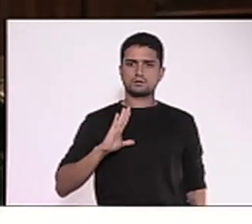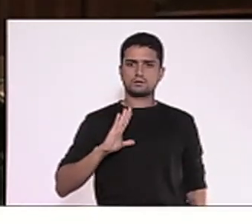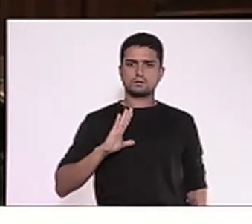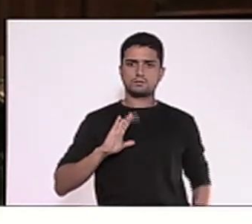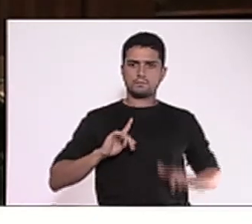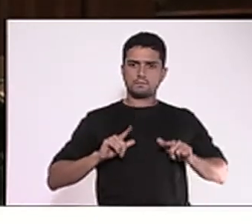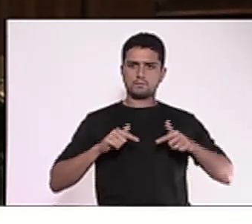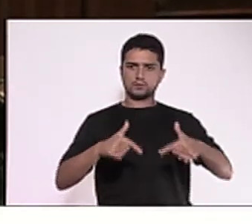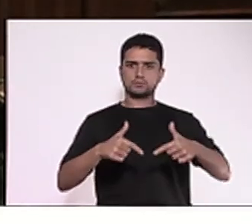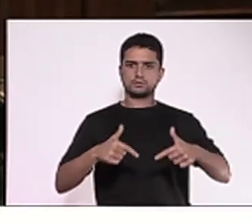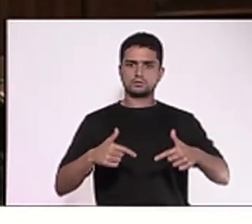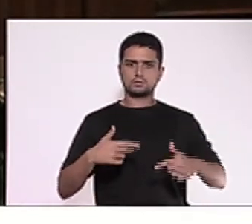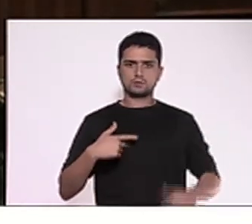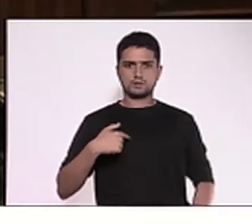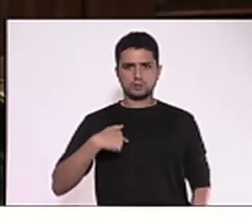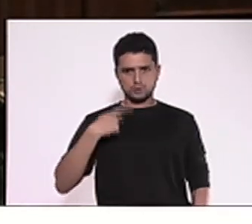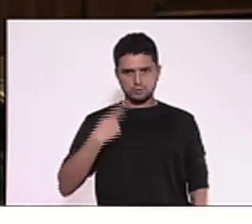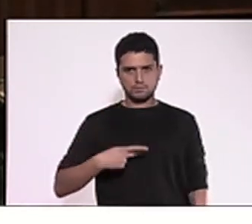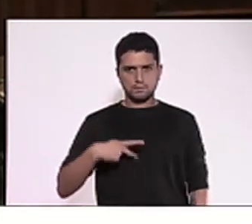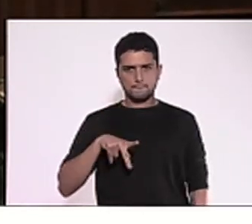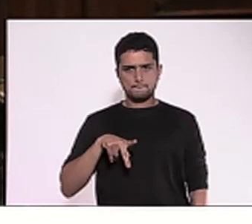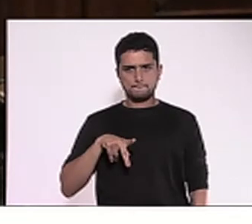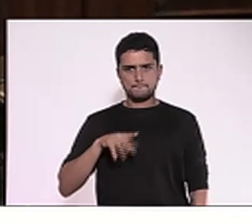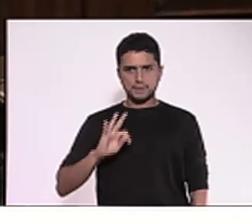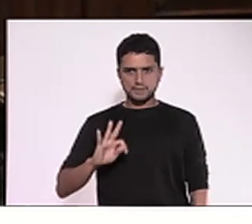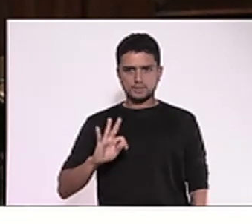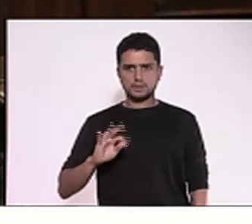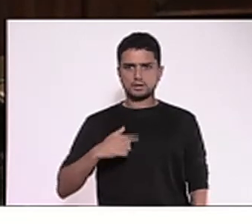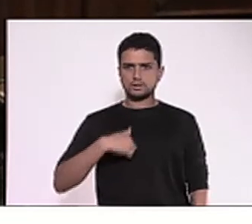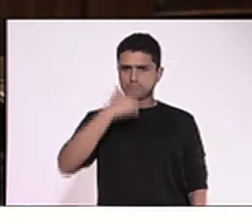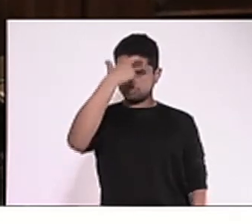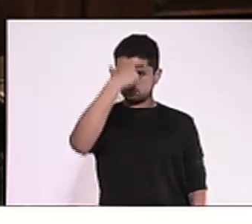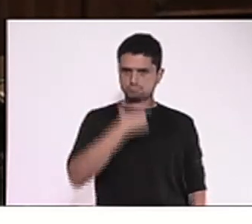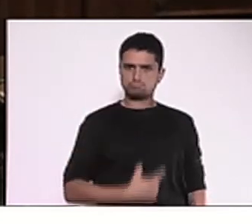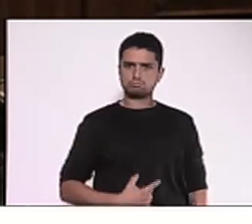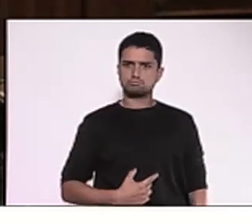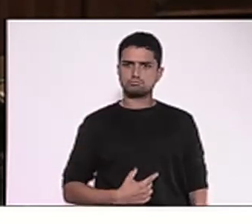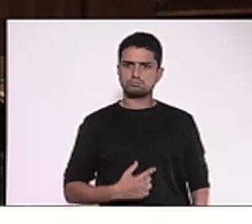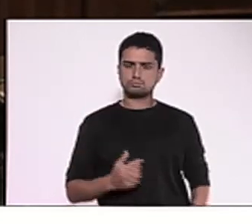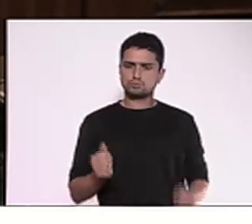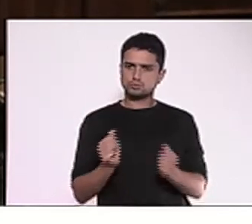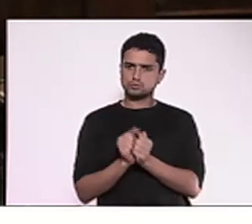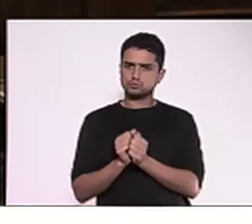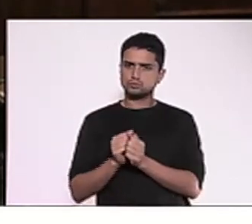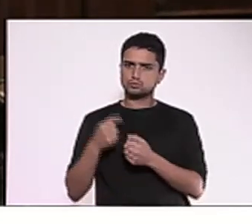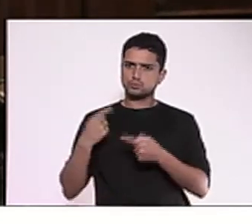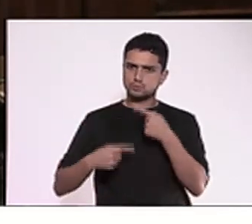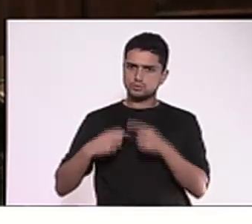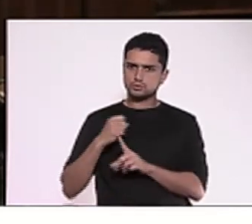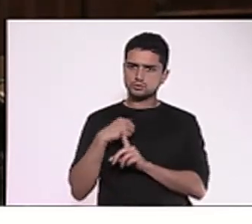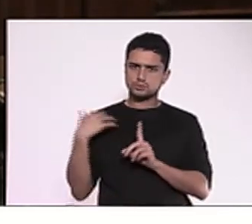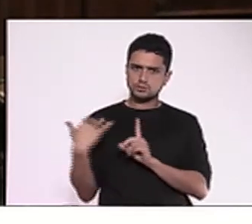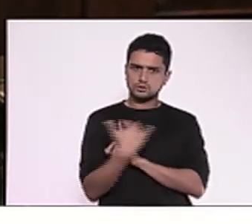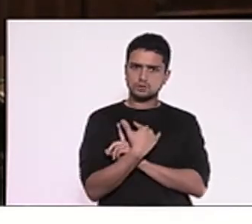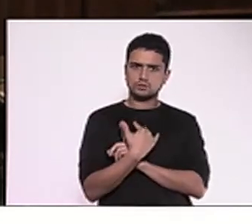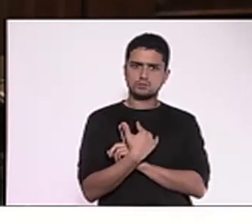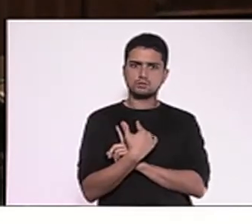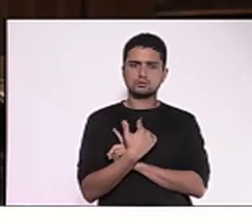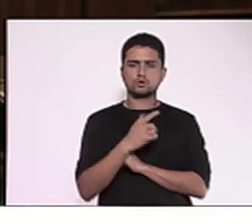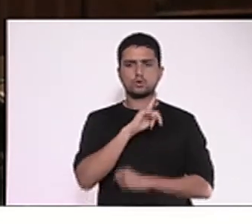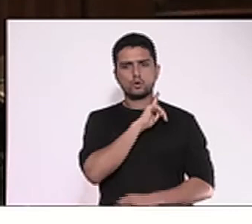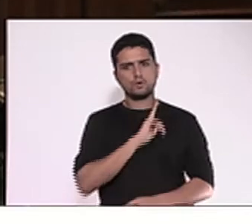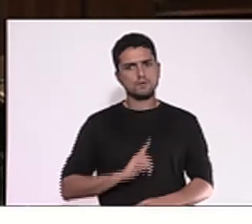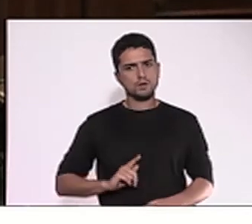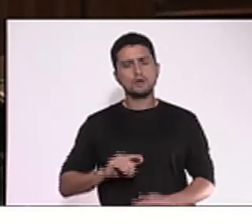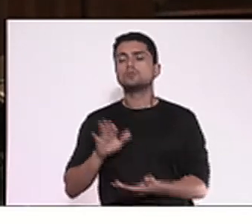dos Trabalhadores que tem absoluta identidade e alinhamento com as políticas sociais e com a necessidade de que os governos